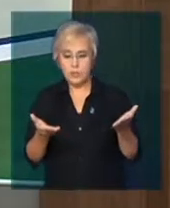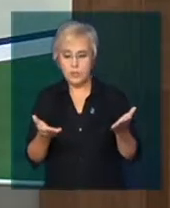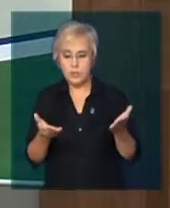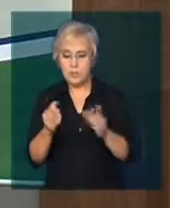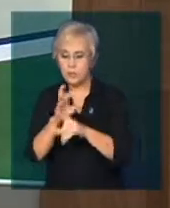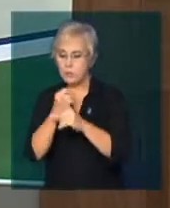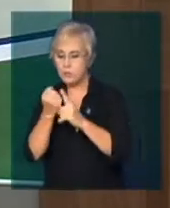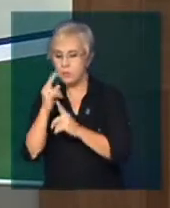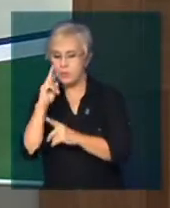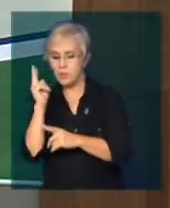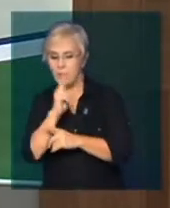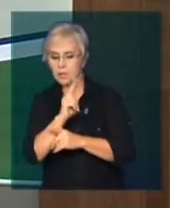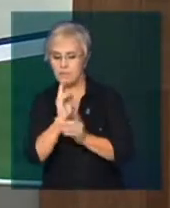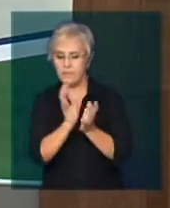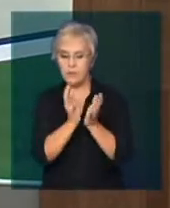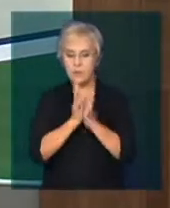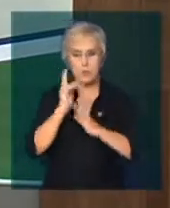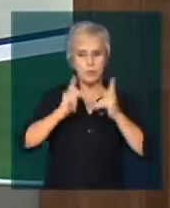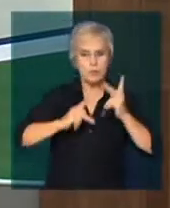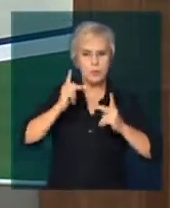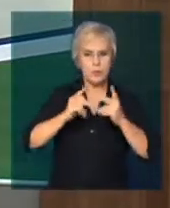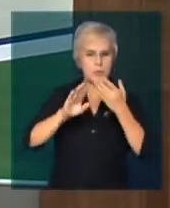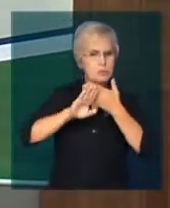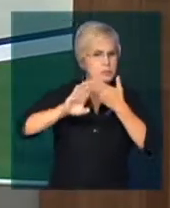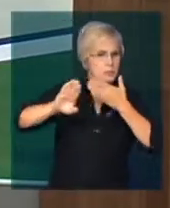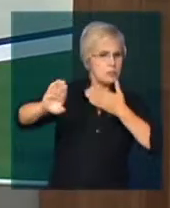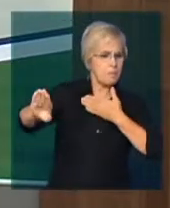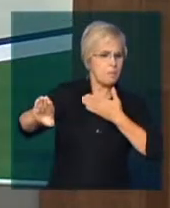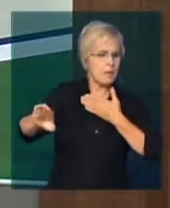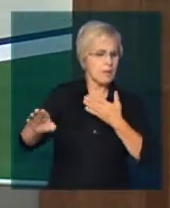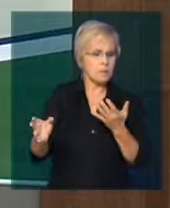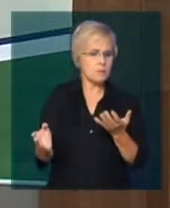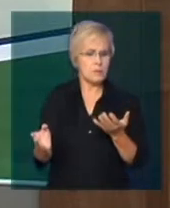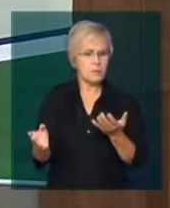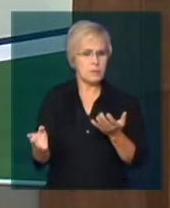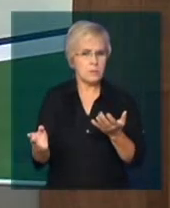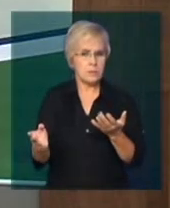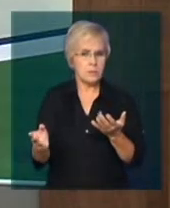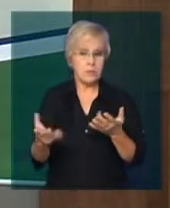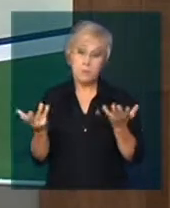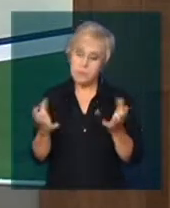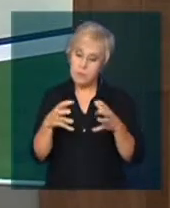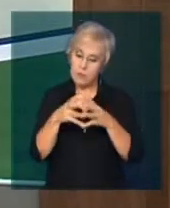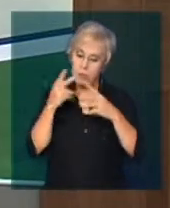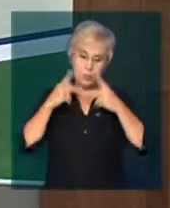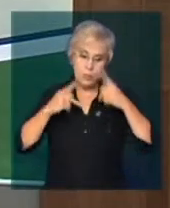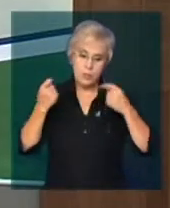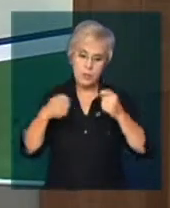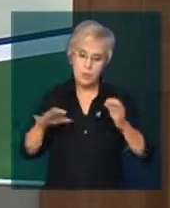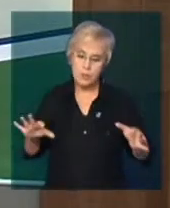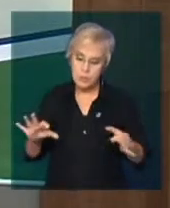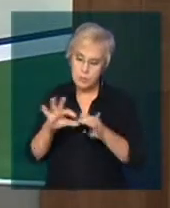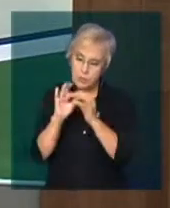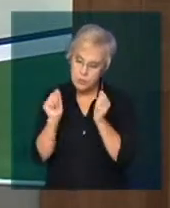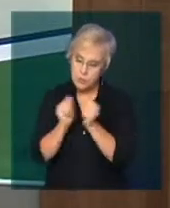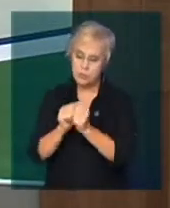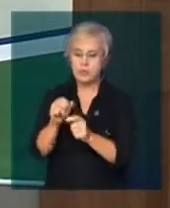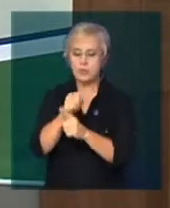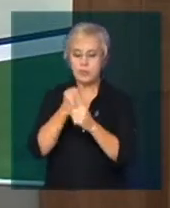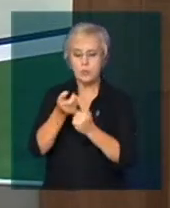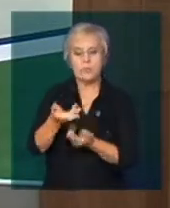extraterrestre, um marciano, completamente dissociado da sociedade. Então, a classe política precisa se aproximar da sociedade